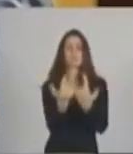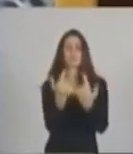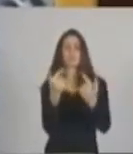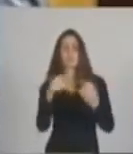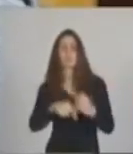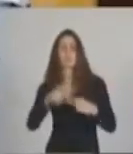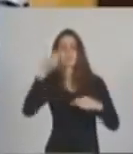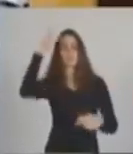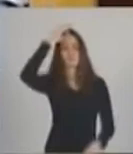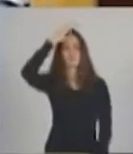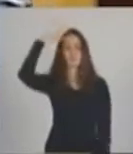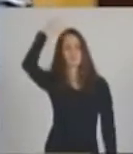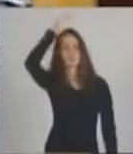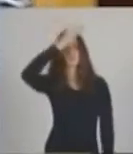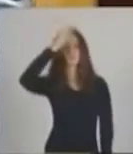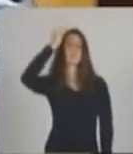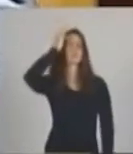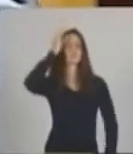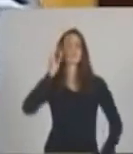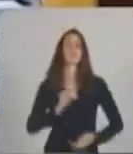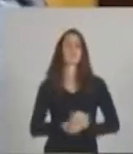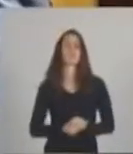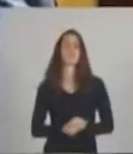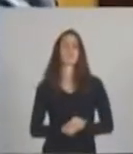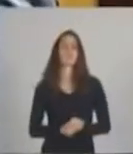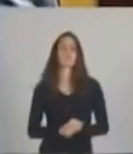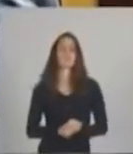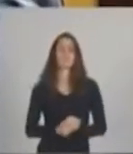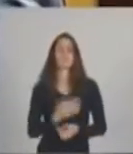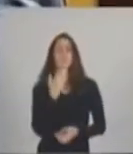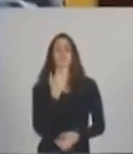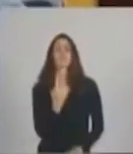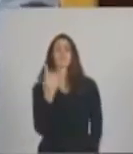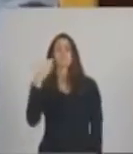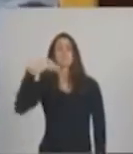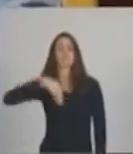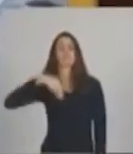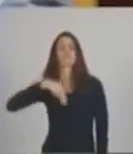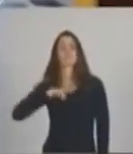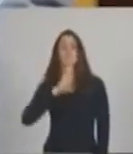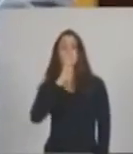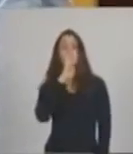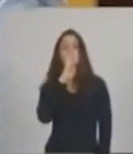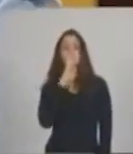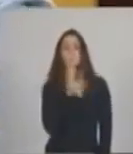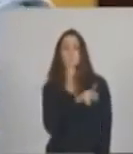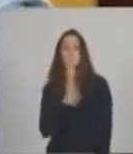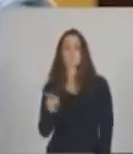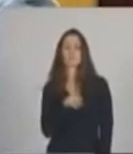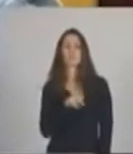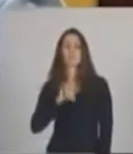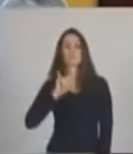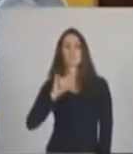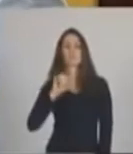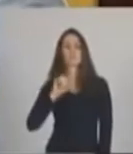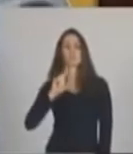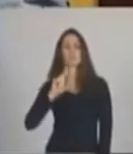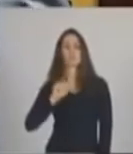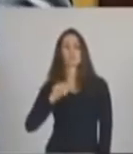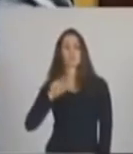Santo. Senhor Presidente, um minuto de silêncio pelo falecimento da professora Yolanda Maria